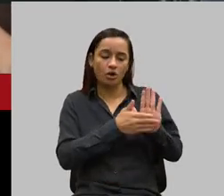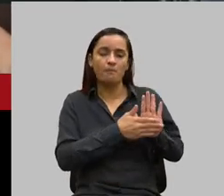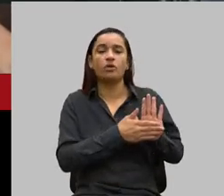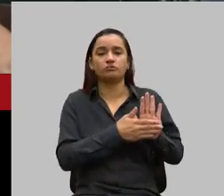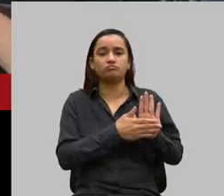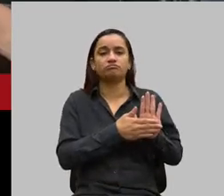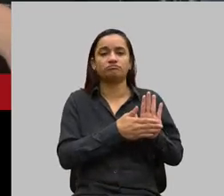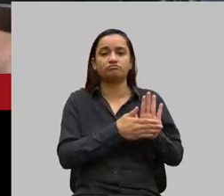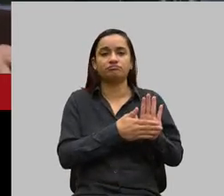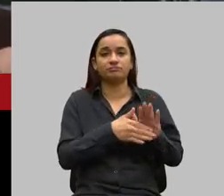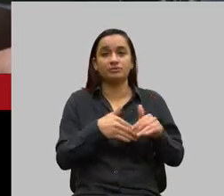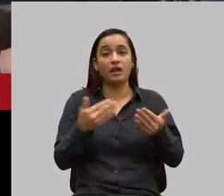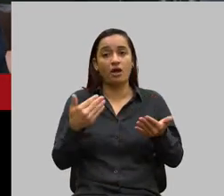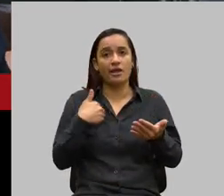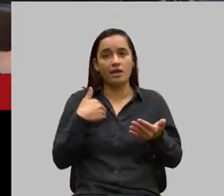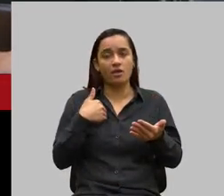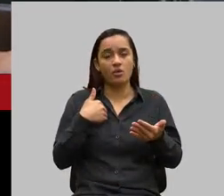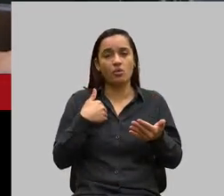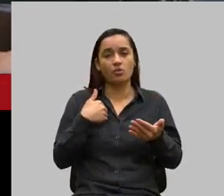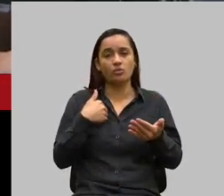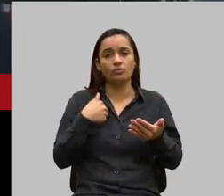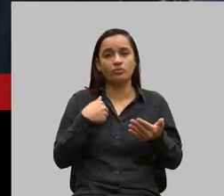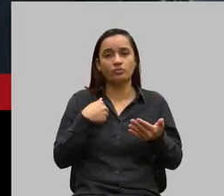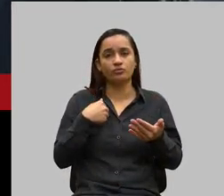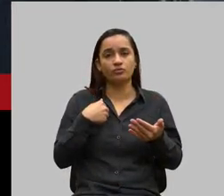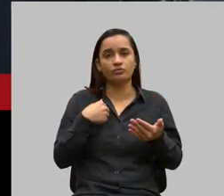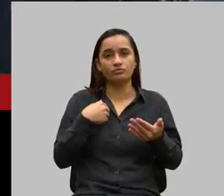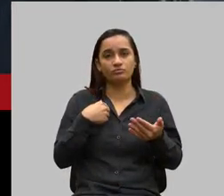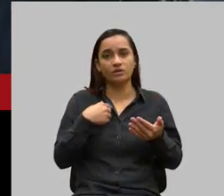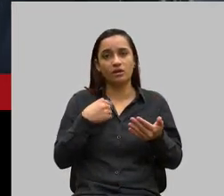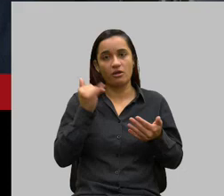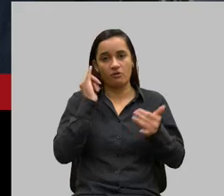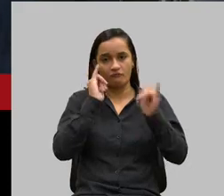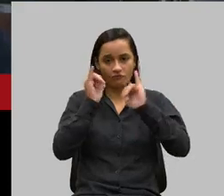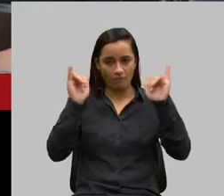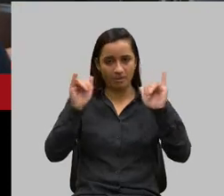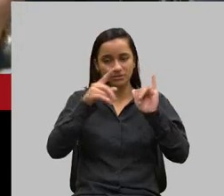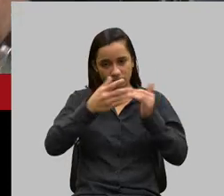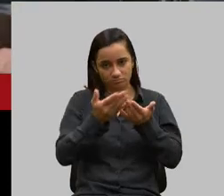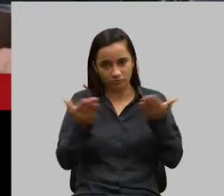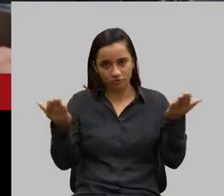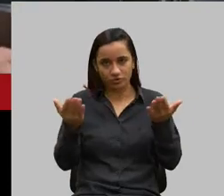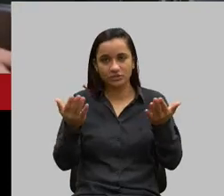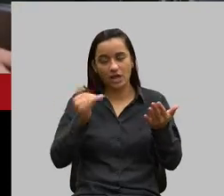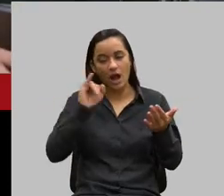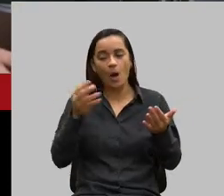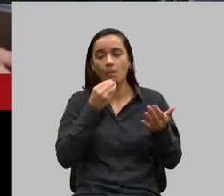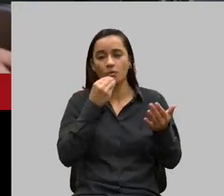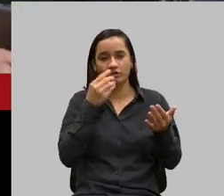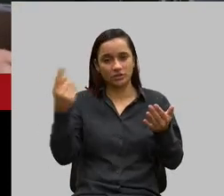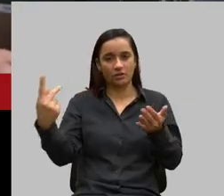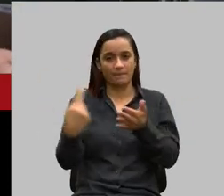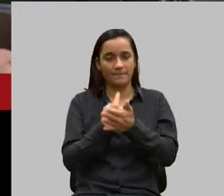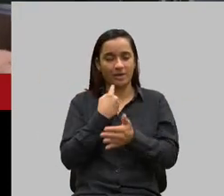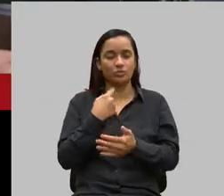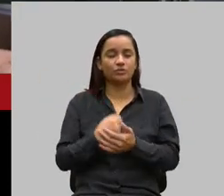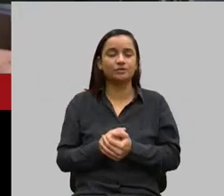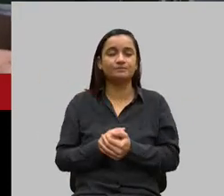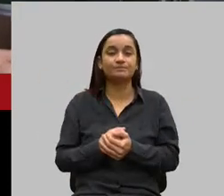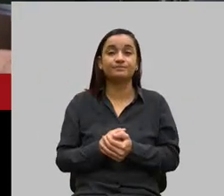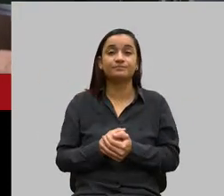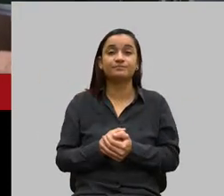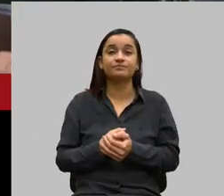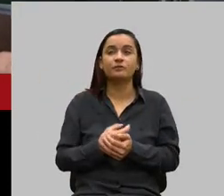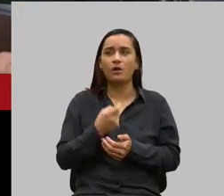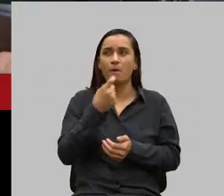vou até em breve né dando aqui uma informação para vocês aproveitando a pergunta do deputado Enes em breve nós